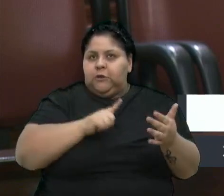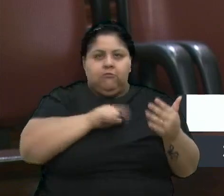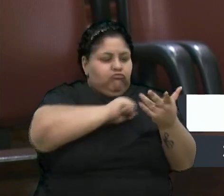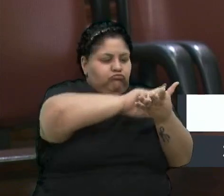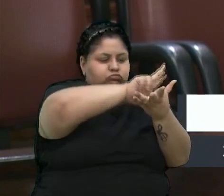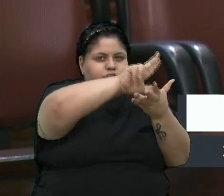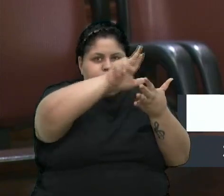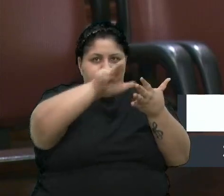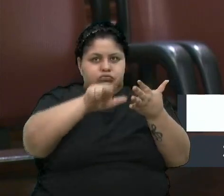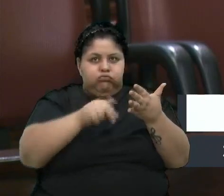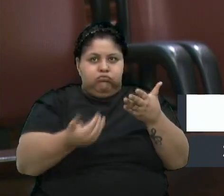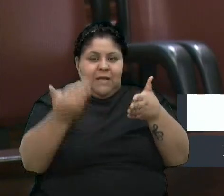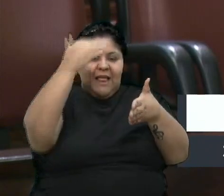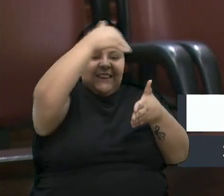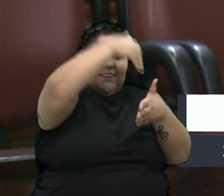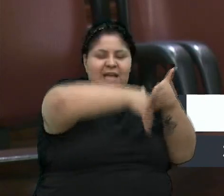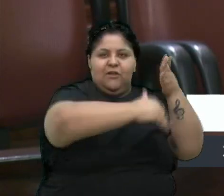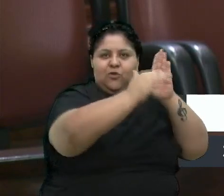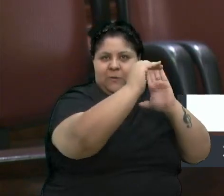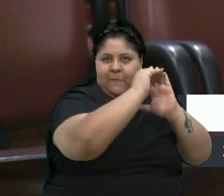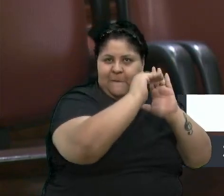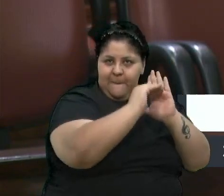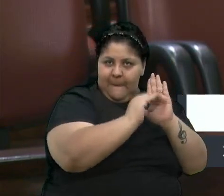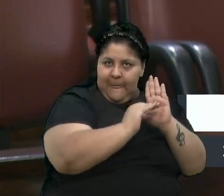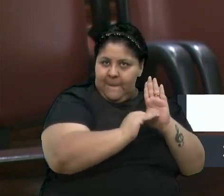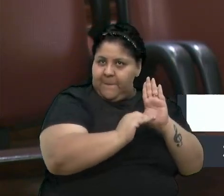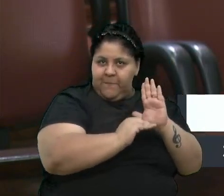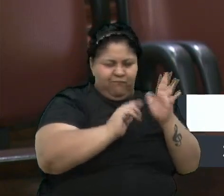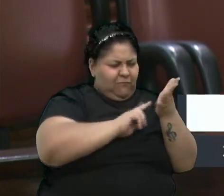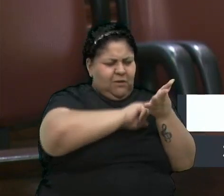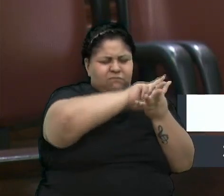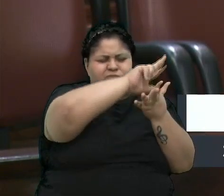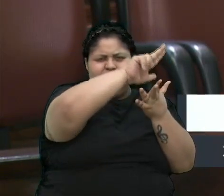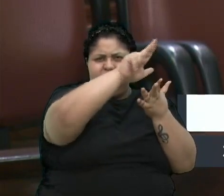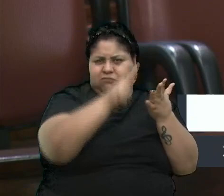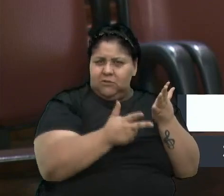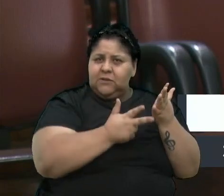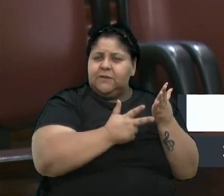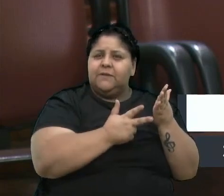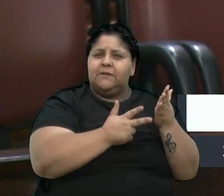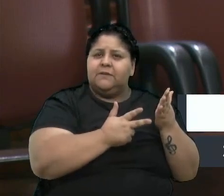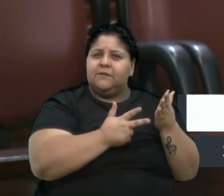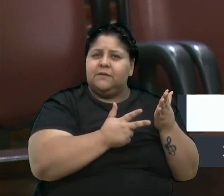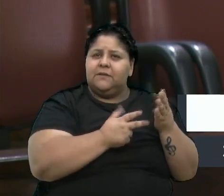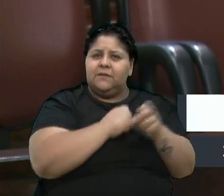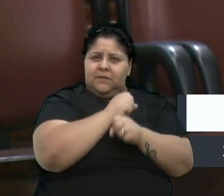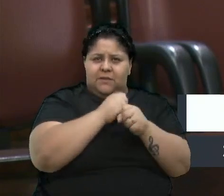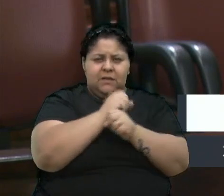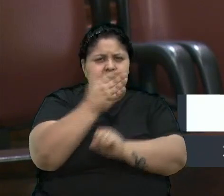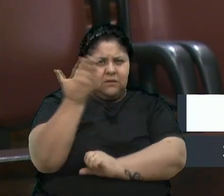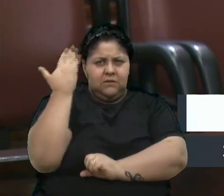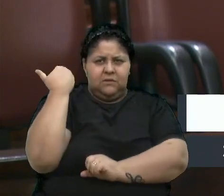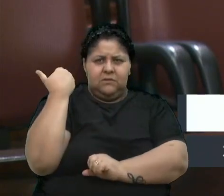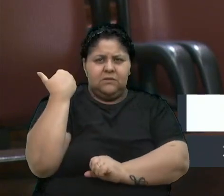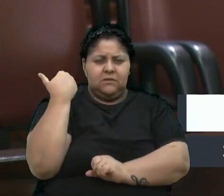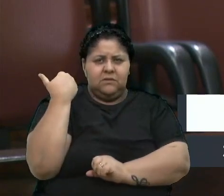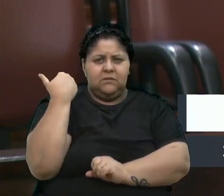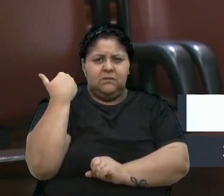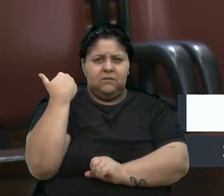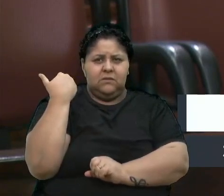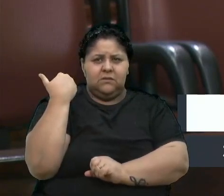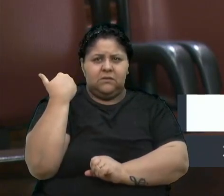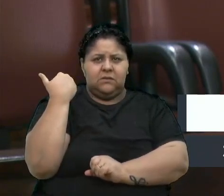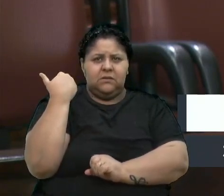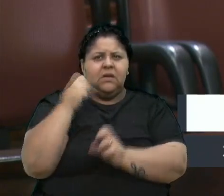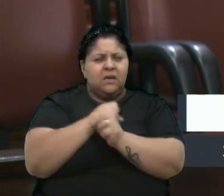eventos dentro da programação, uma diversidade, e o ano passado, né, foi o